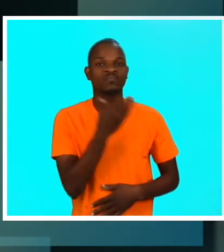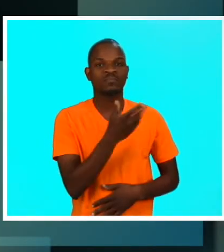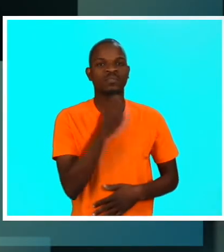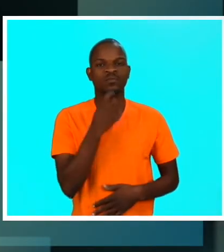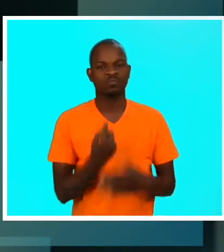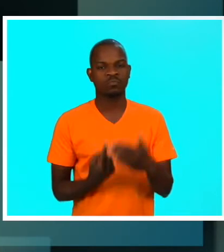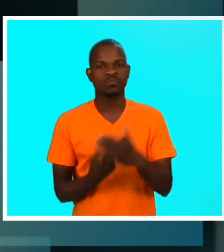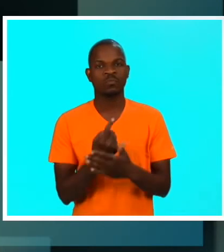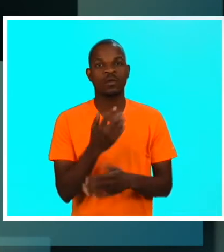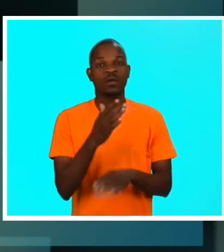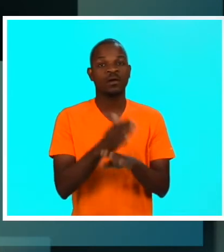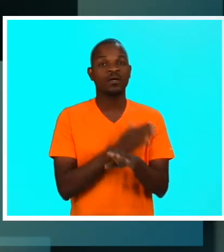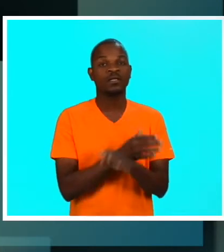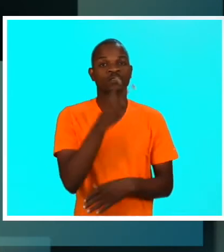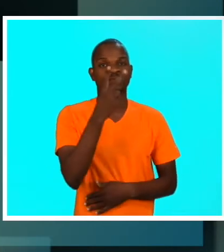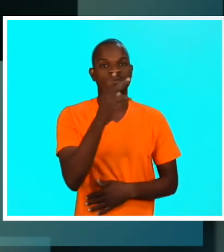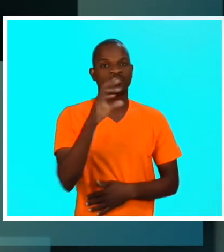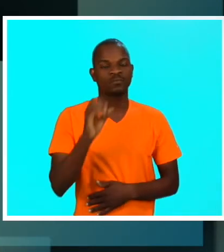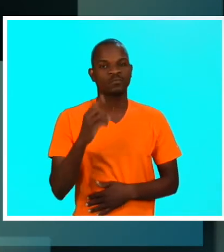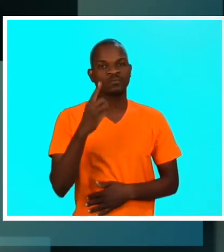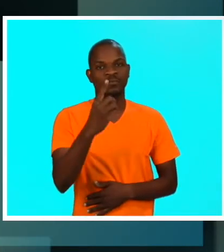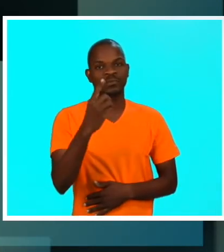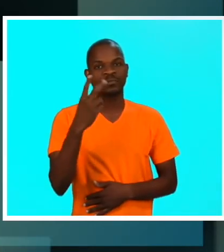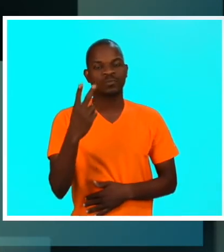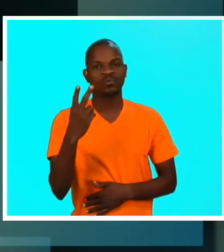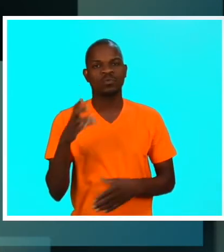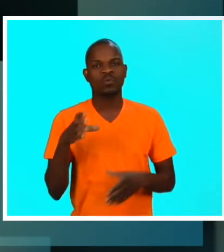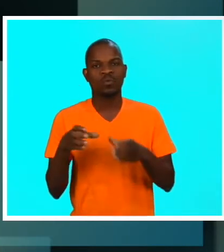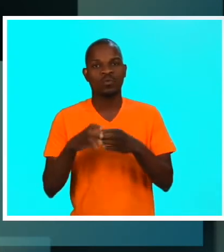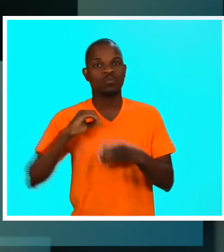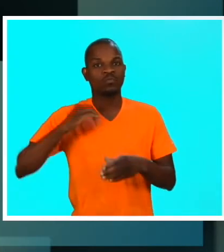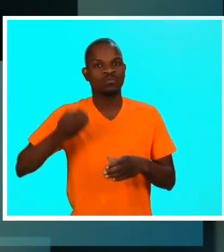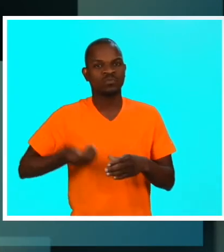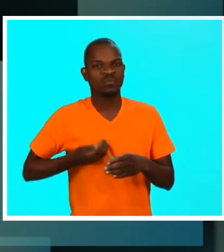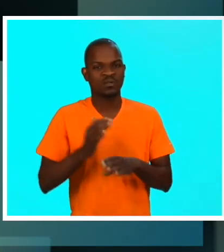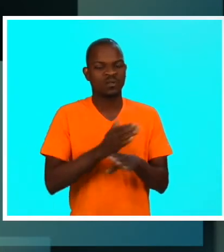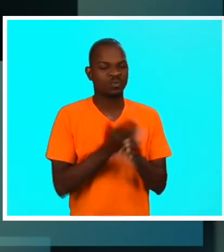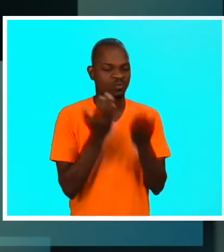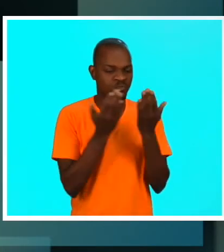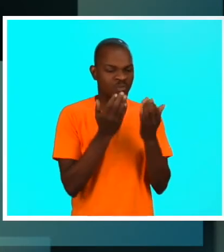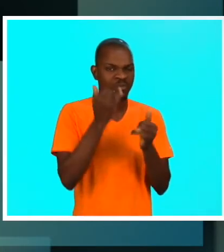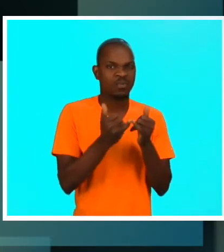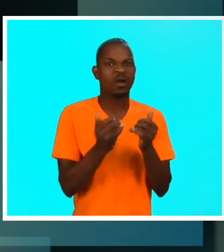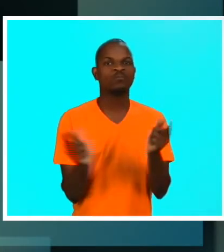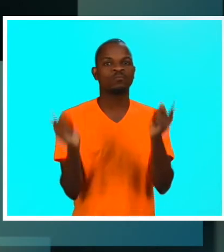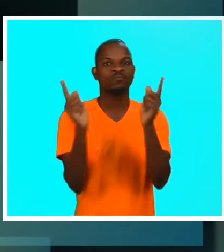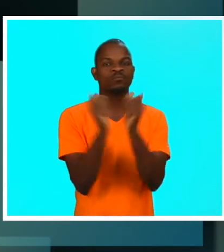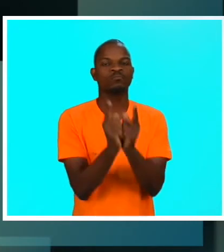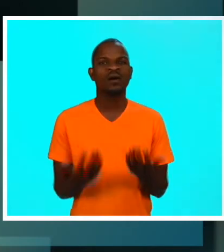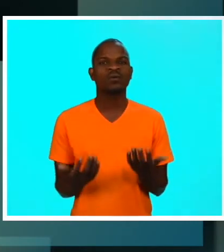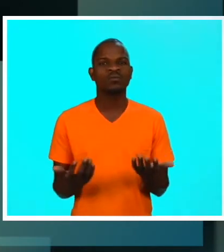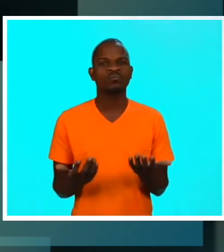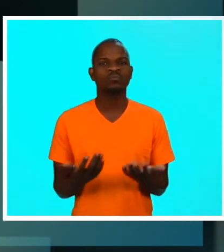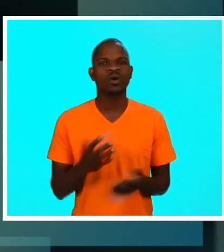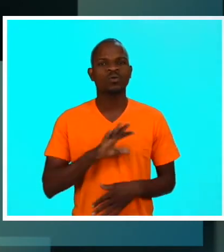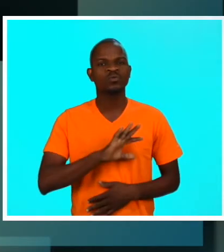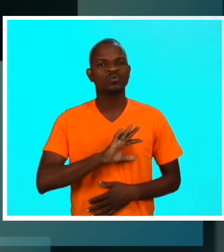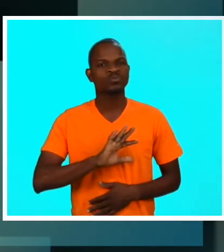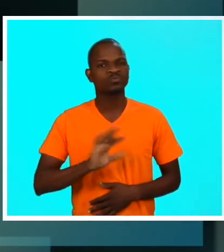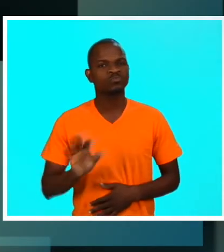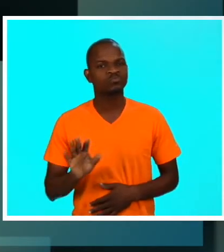A Reencontro surgiu em 2002 por um grupo de mulheres que, depois de seus estudos, juntou-se pensando na criança e criou a